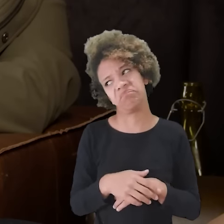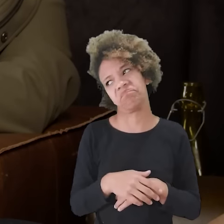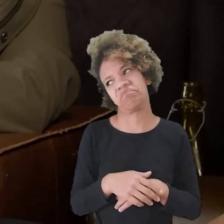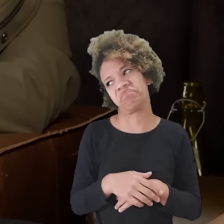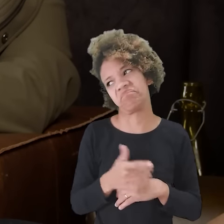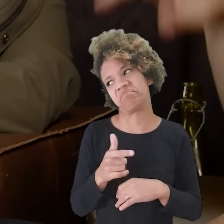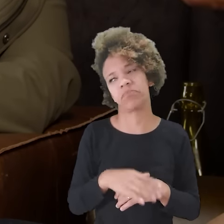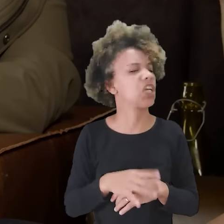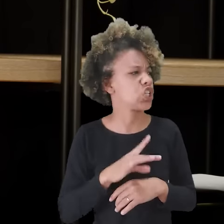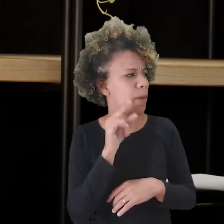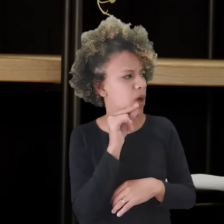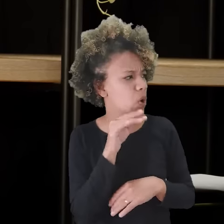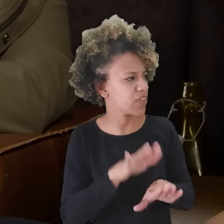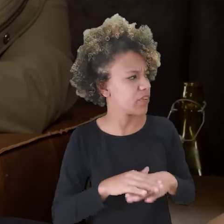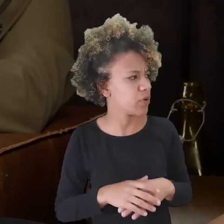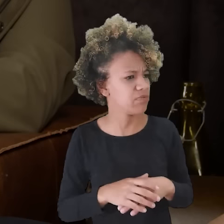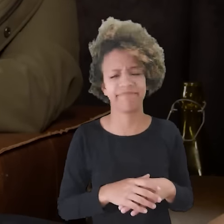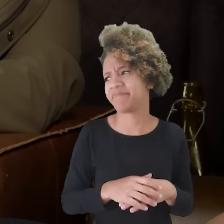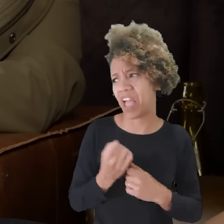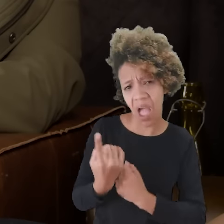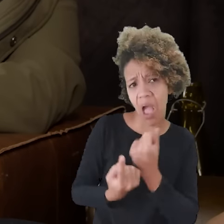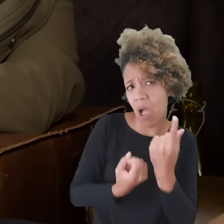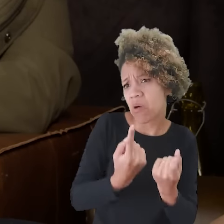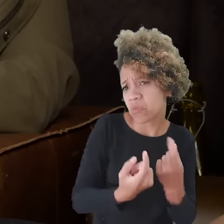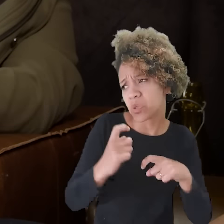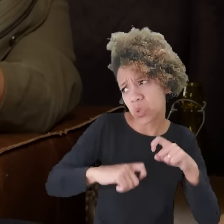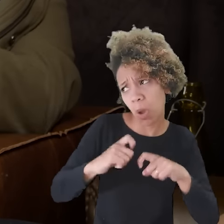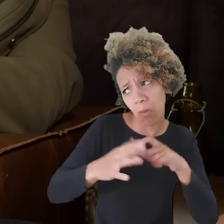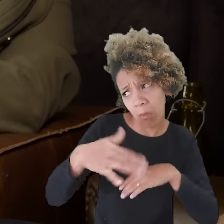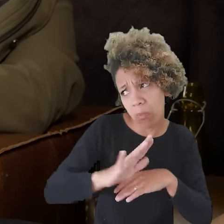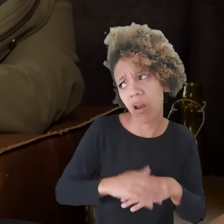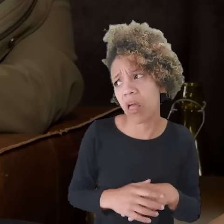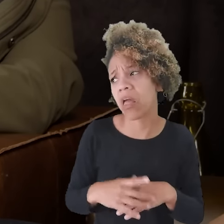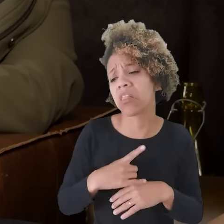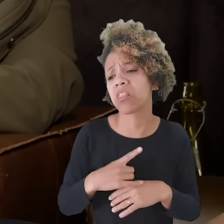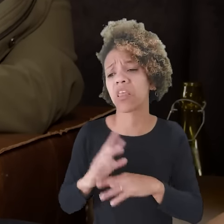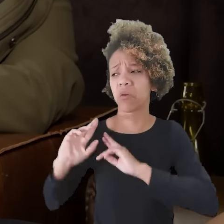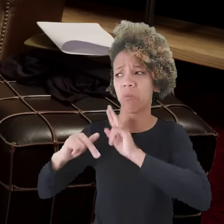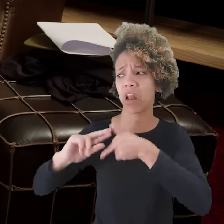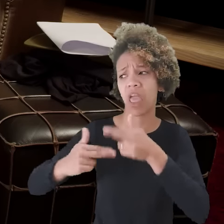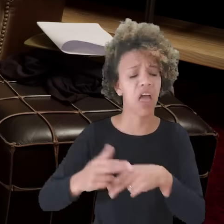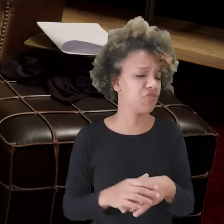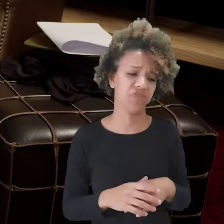nada só a maconha que ficou deve ter alguém que comeu alguém por lá e tem uma linhagem